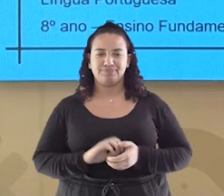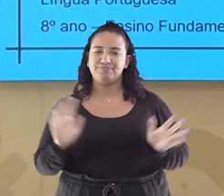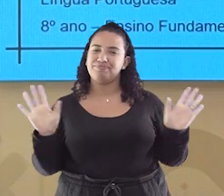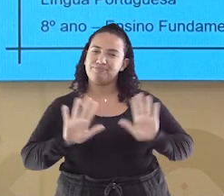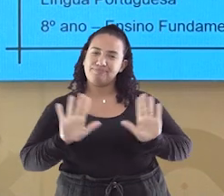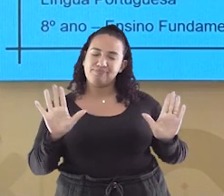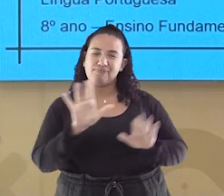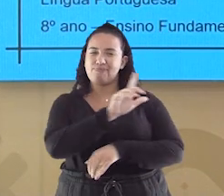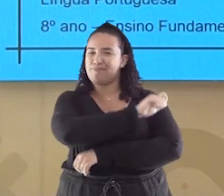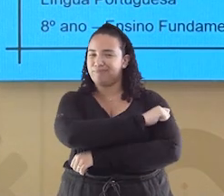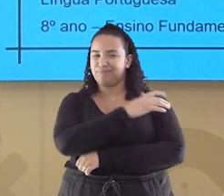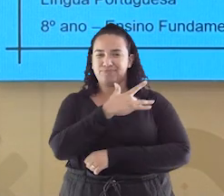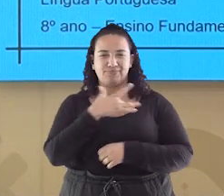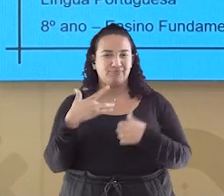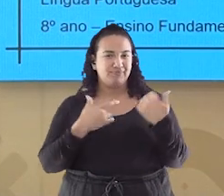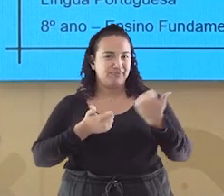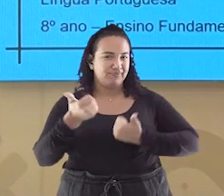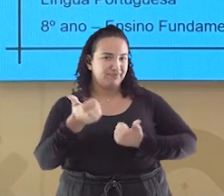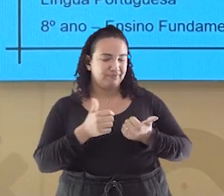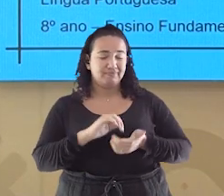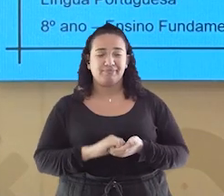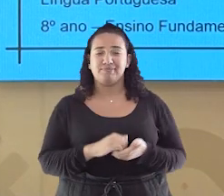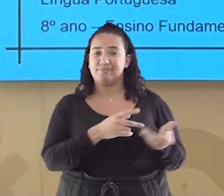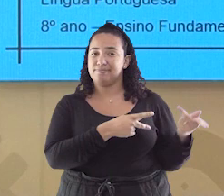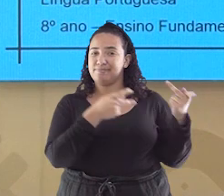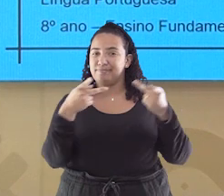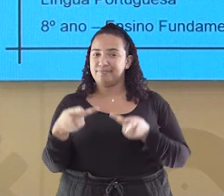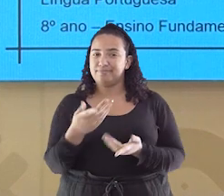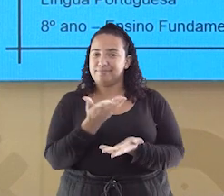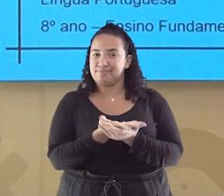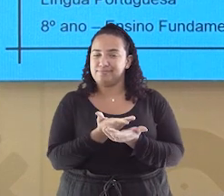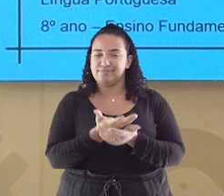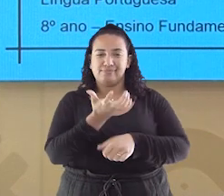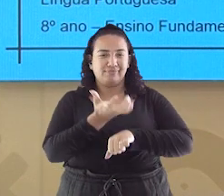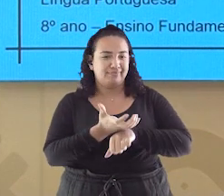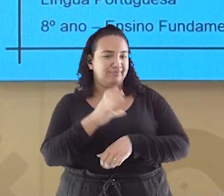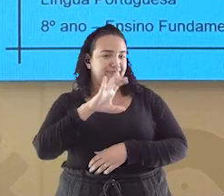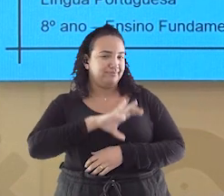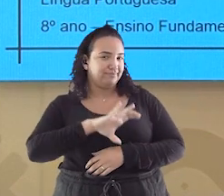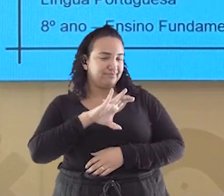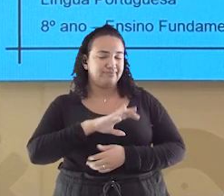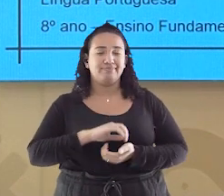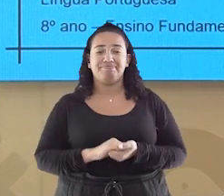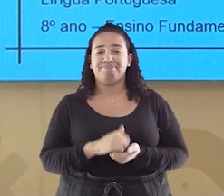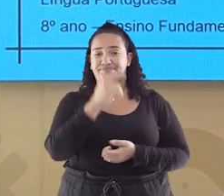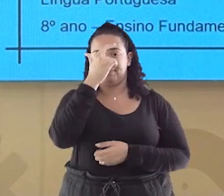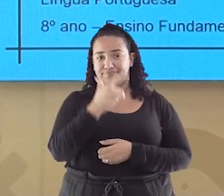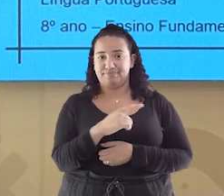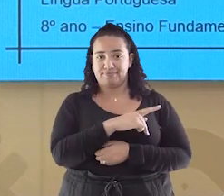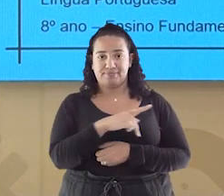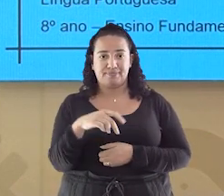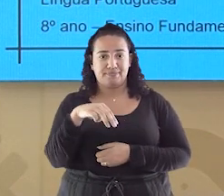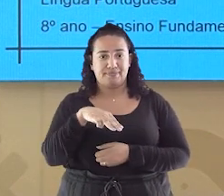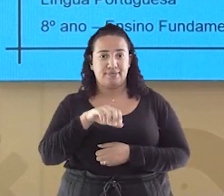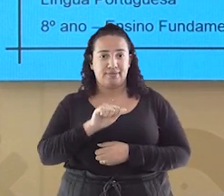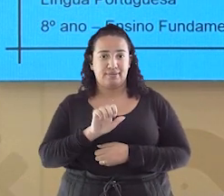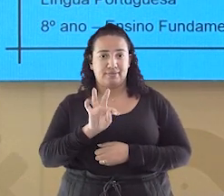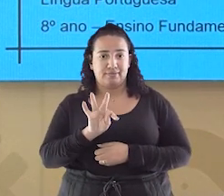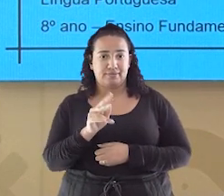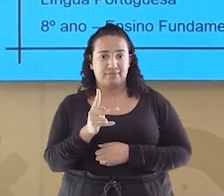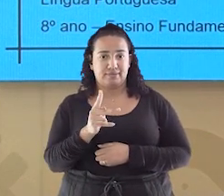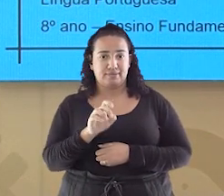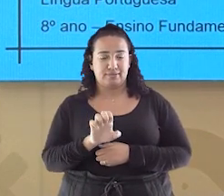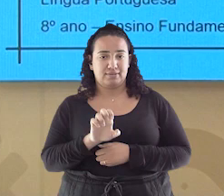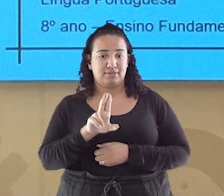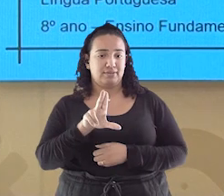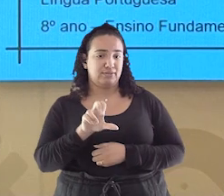Olá, estudantes! Tudo bem com vocês? Bem-vindos a mais uma aula de língua portuguesa. Eu sou o professor Matheus Lima e a aula de hoje